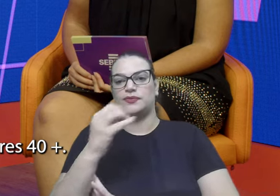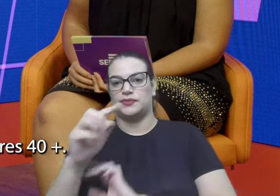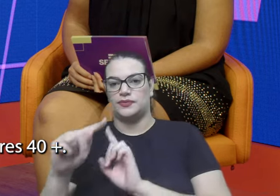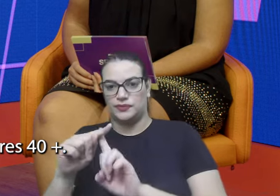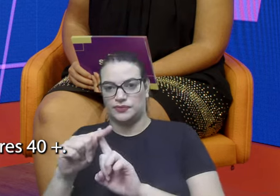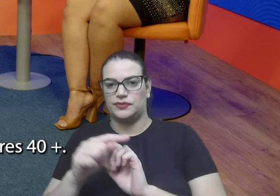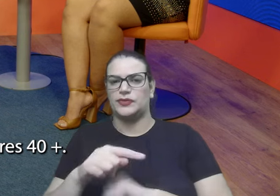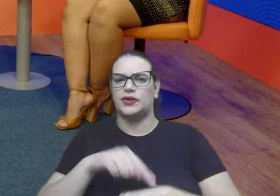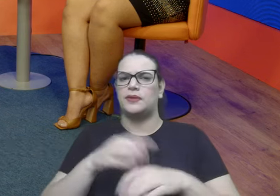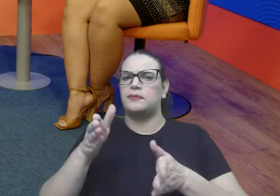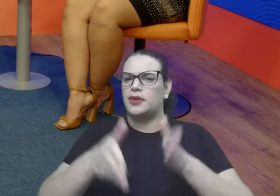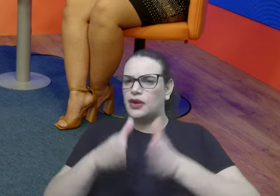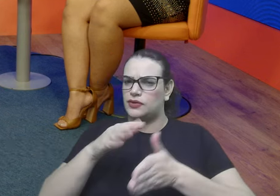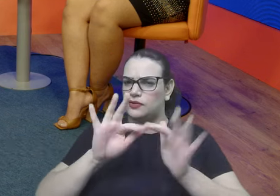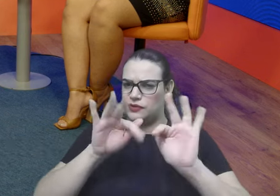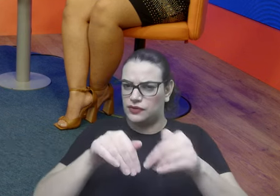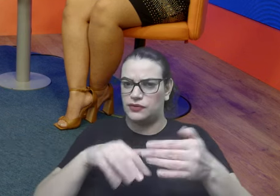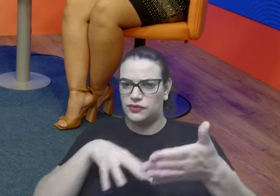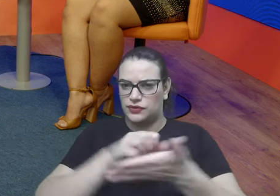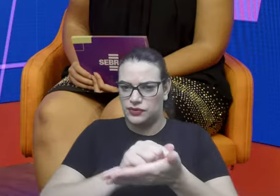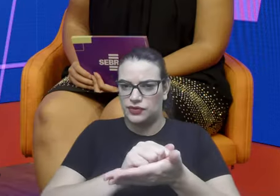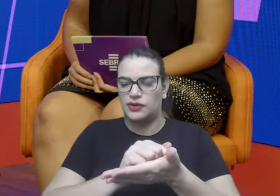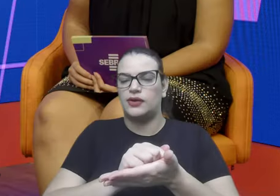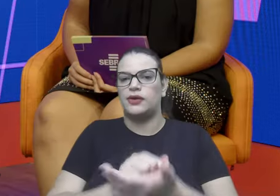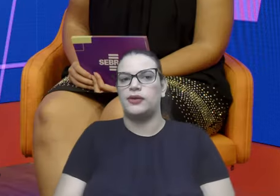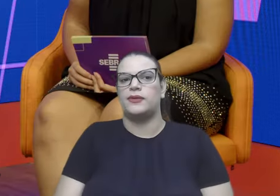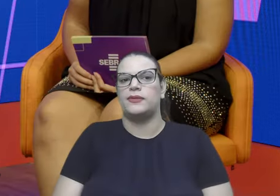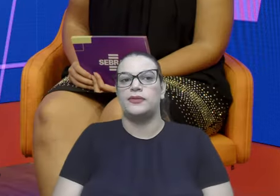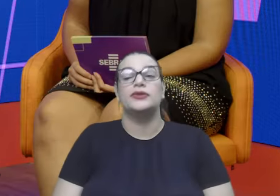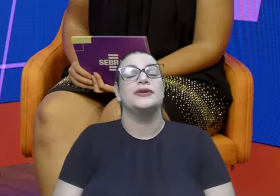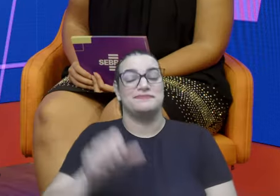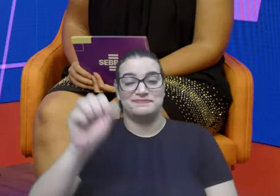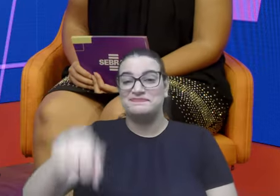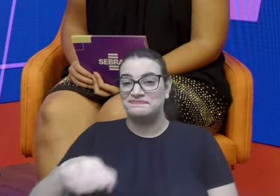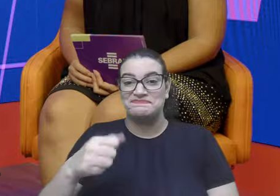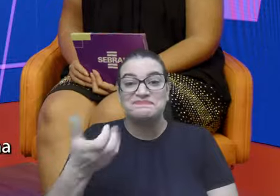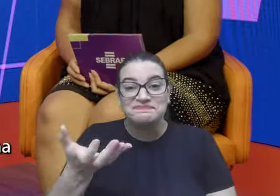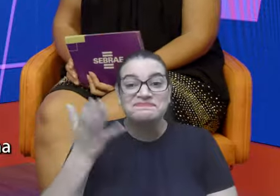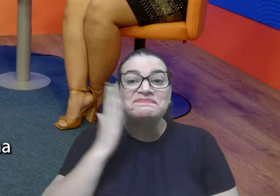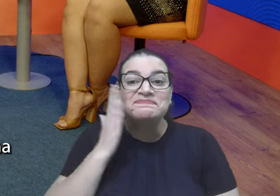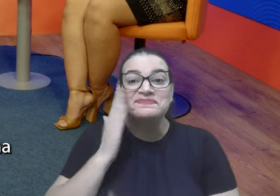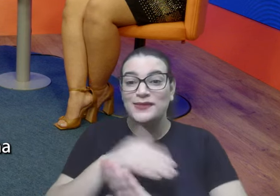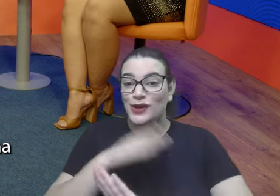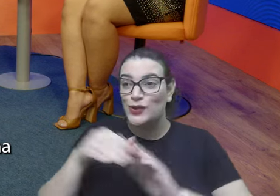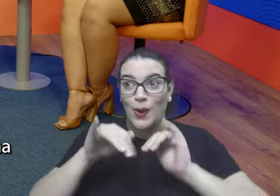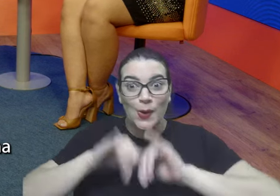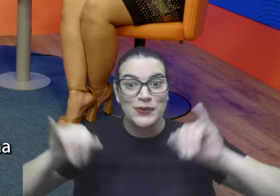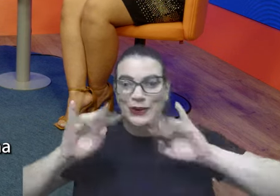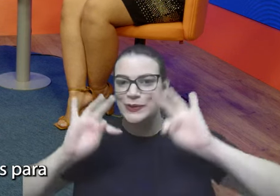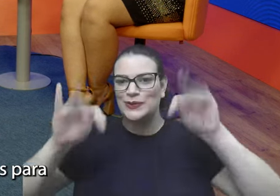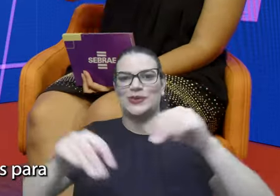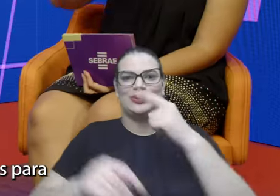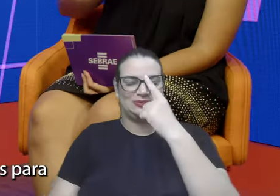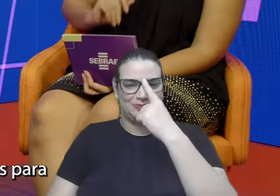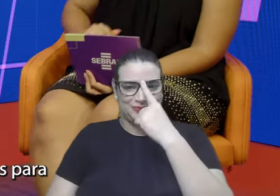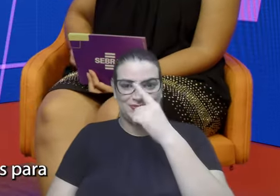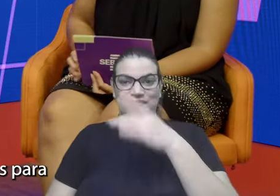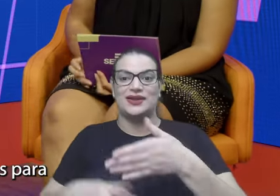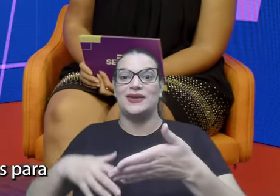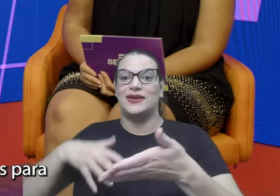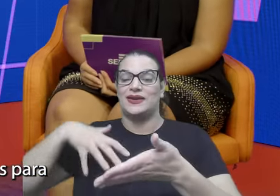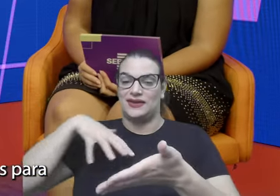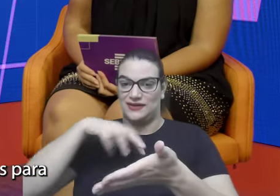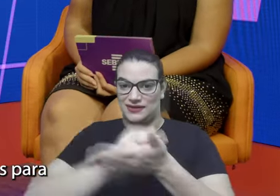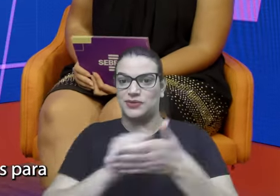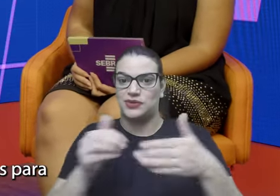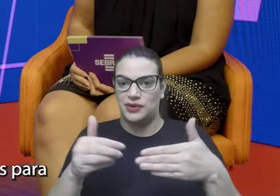mais tem prazo final de inscrição Tem que aqui a gente quer saber tudo aqui a gente já Compartilha o negócio inteiro as inscrições estão